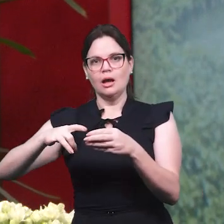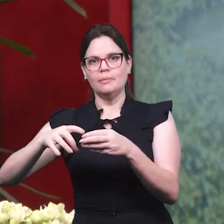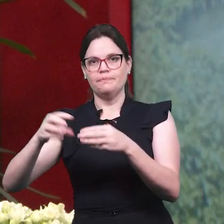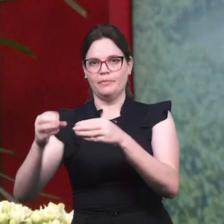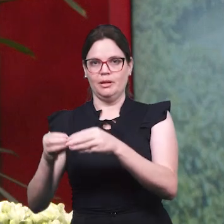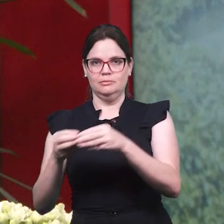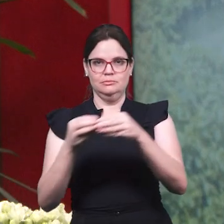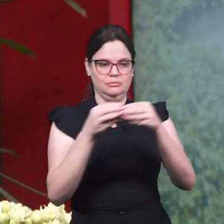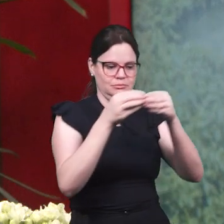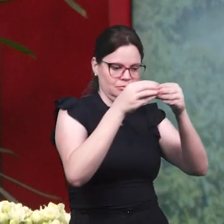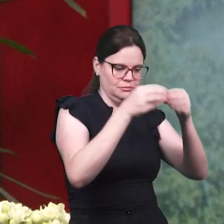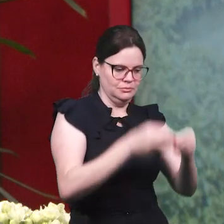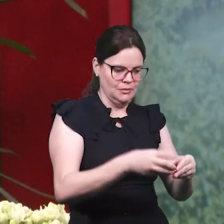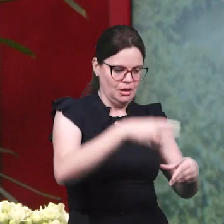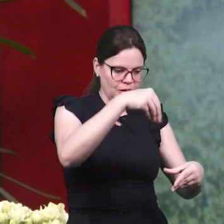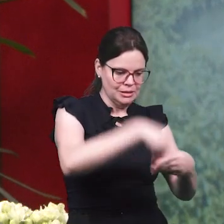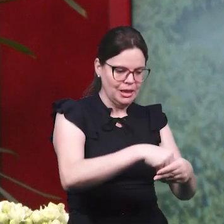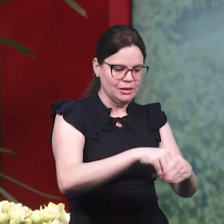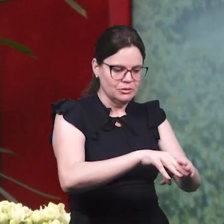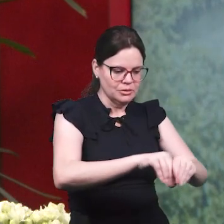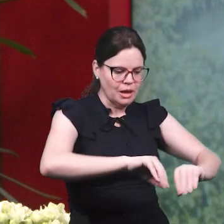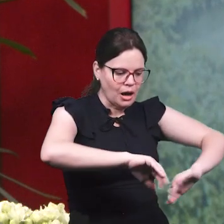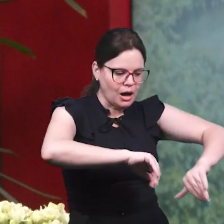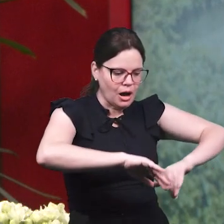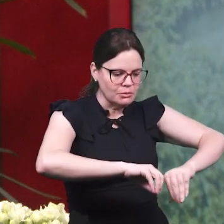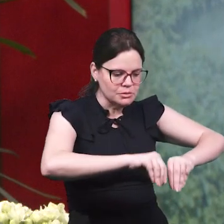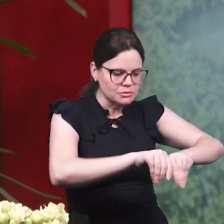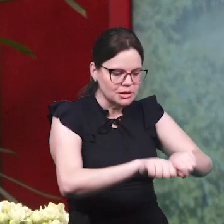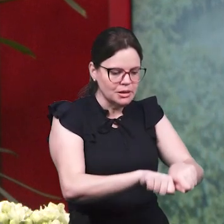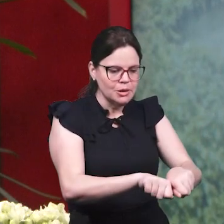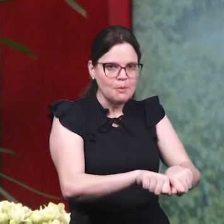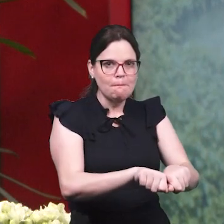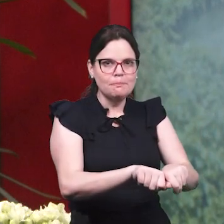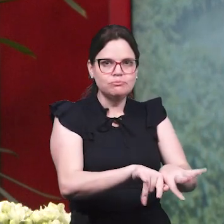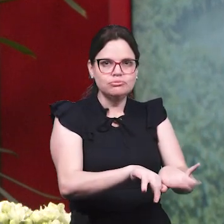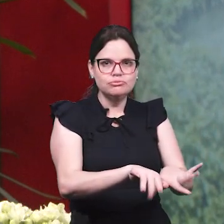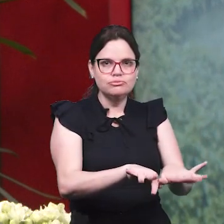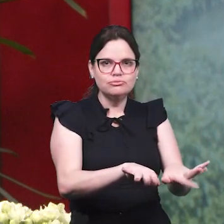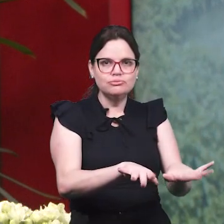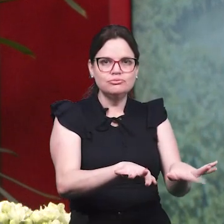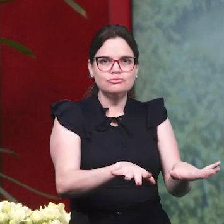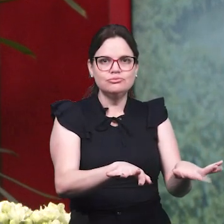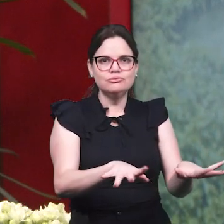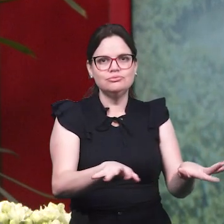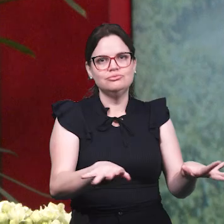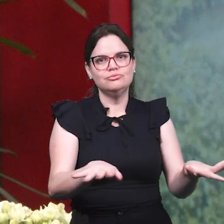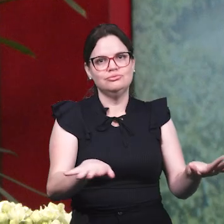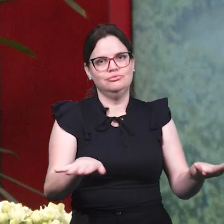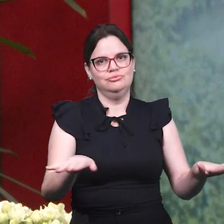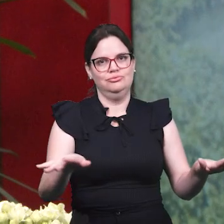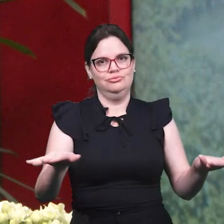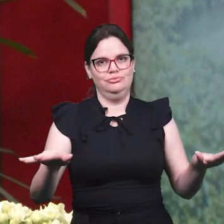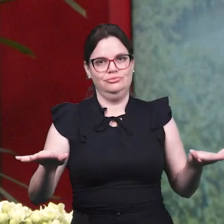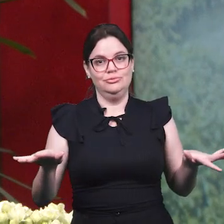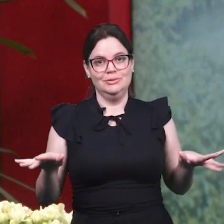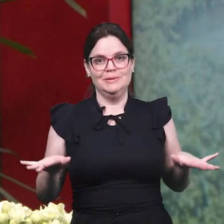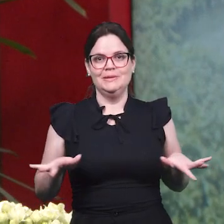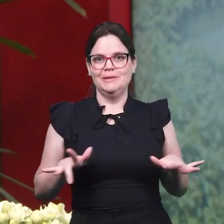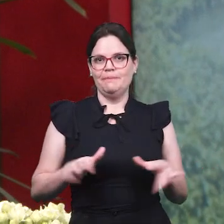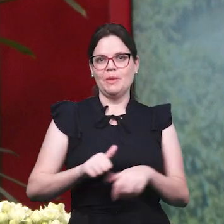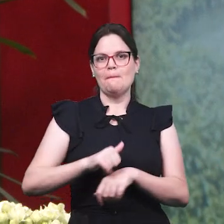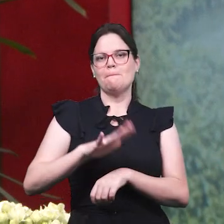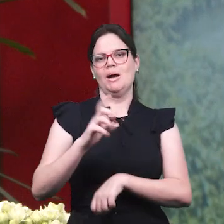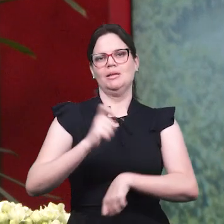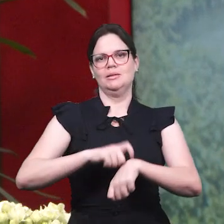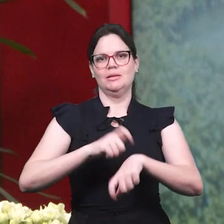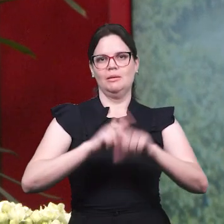solo, esses nutrientes eles demoram mais para se distribuir no solo e eles dão mais tempo